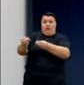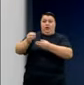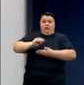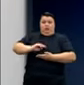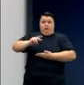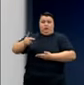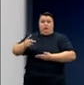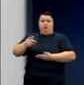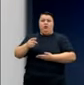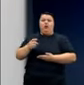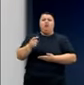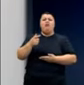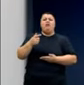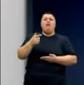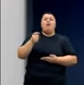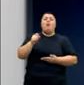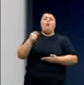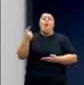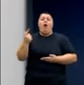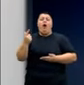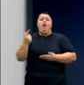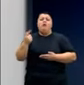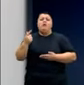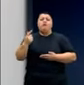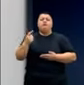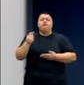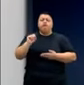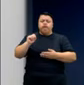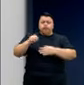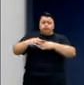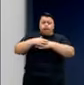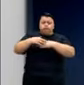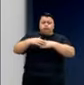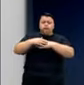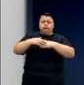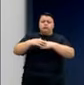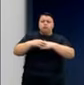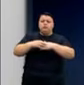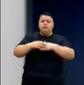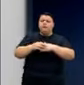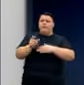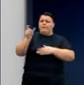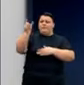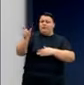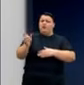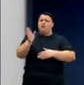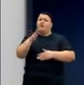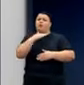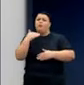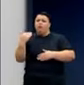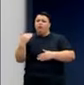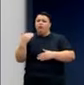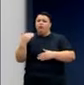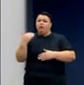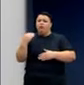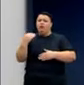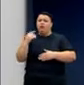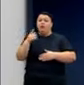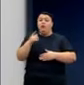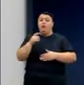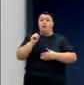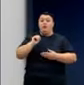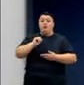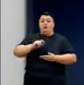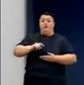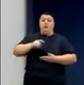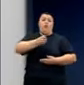E quais os órgãos ou tecidos que podem ser obtidos de um doador não vivo? Os órgãos, então, podem ser os